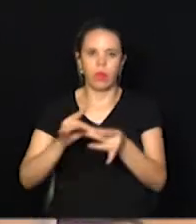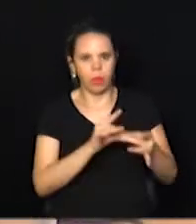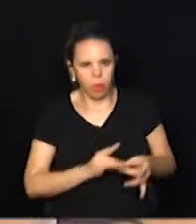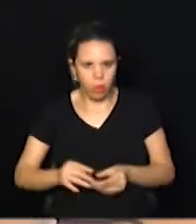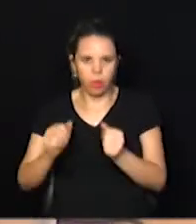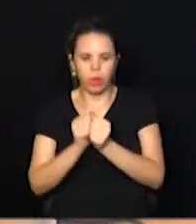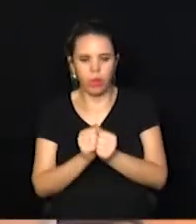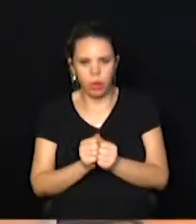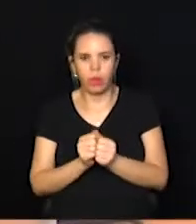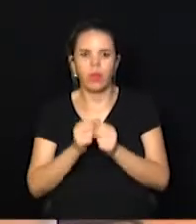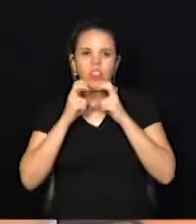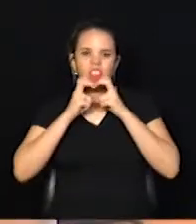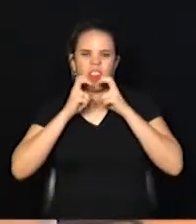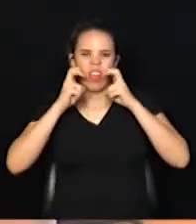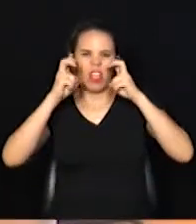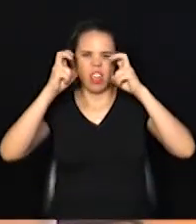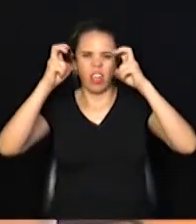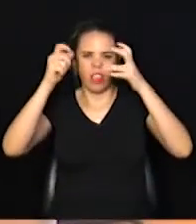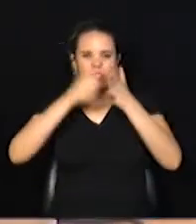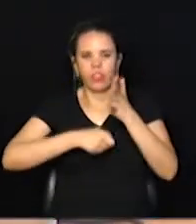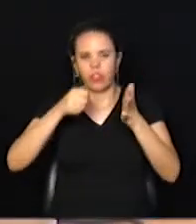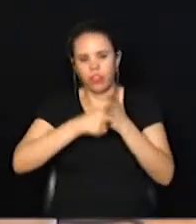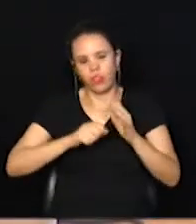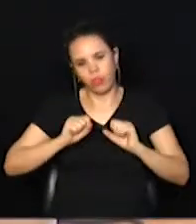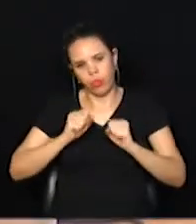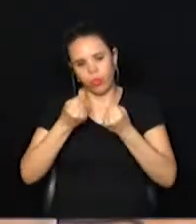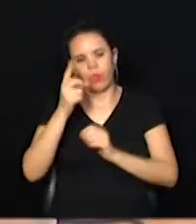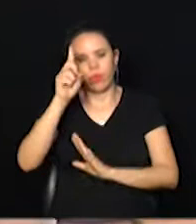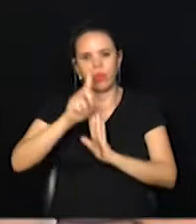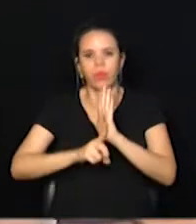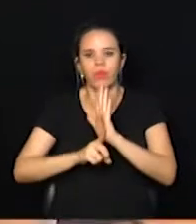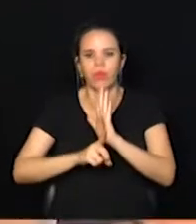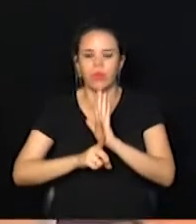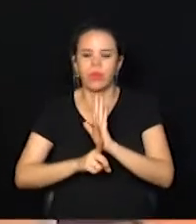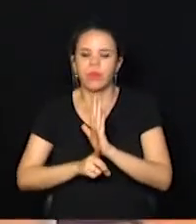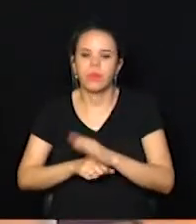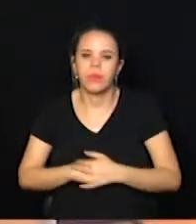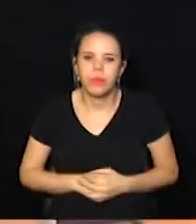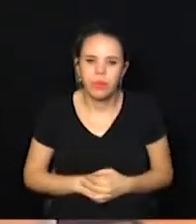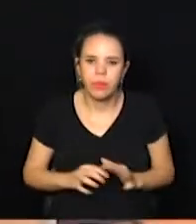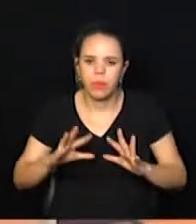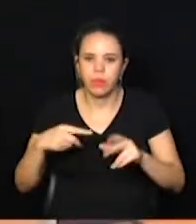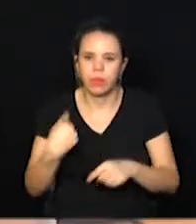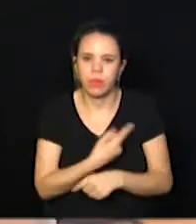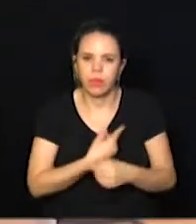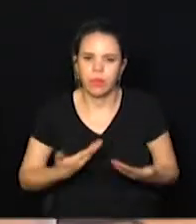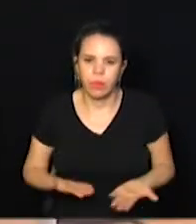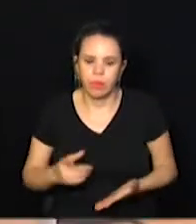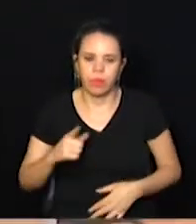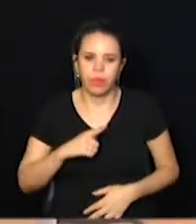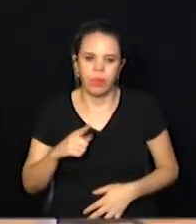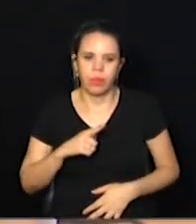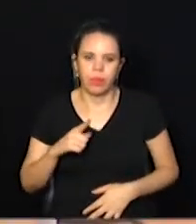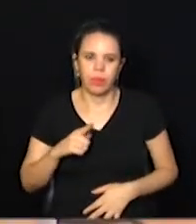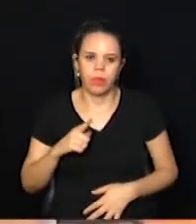para este grito em defesa do direito de todas e todos nós termos